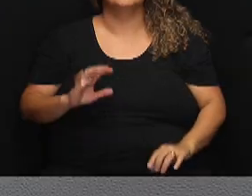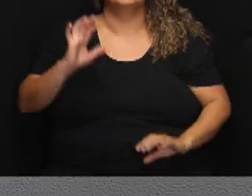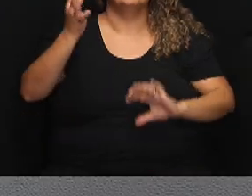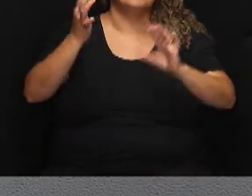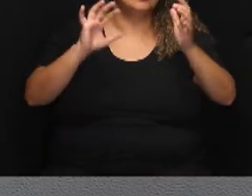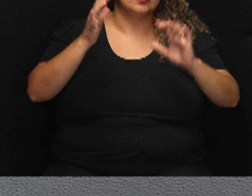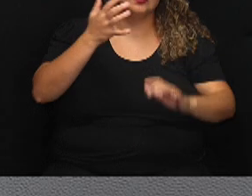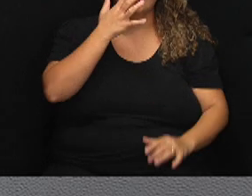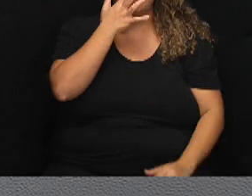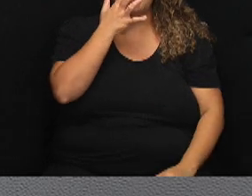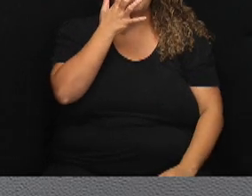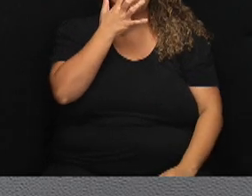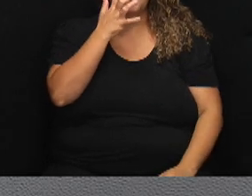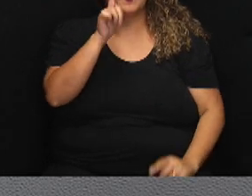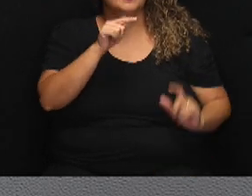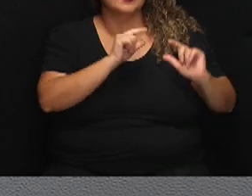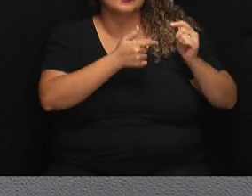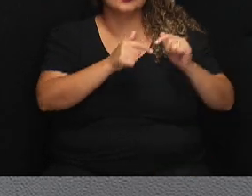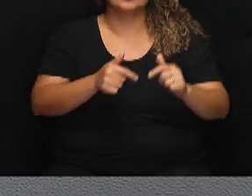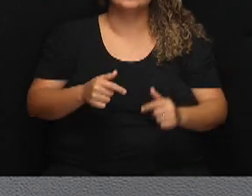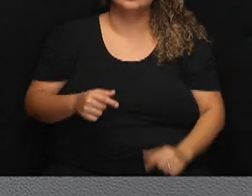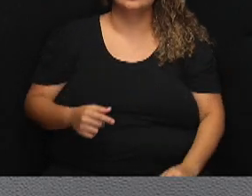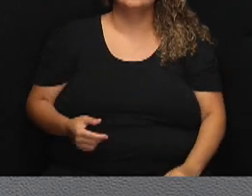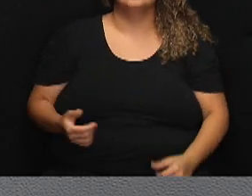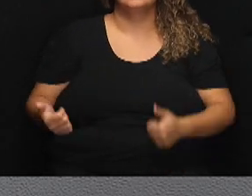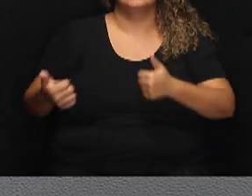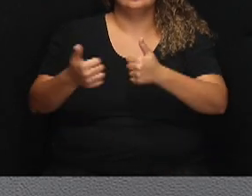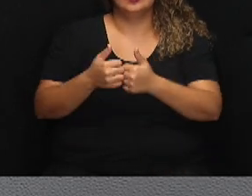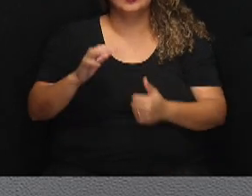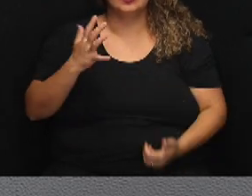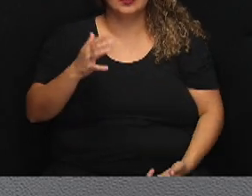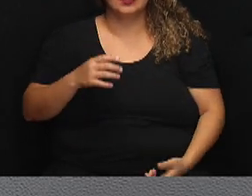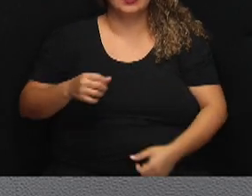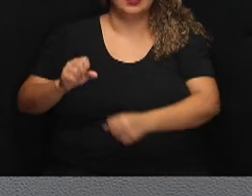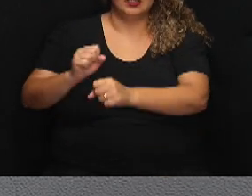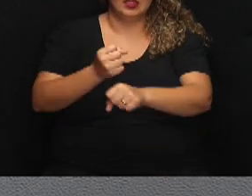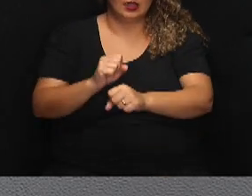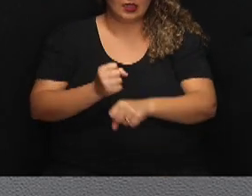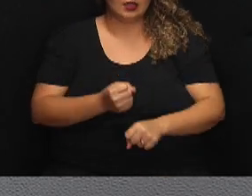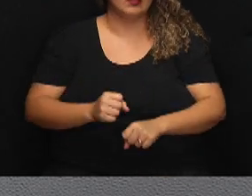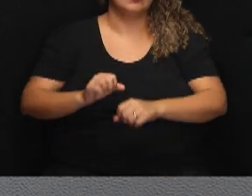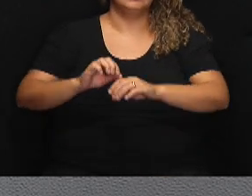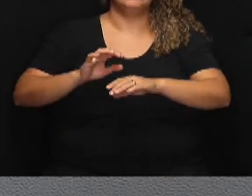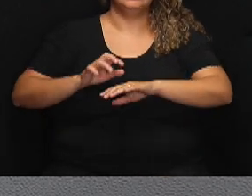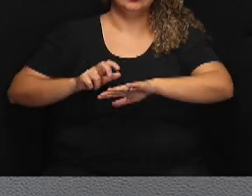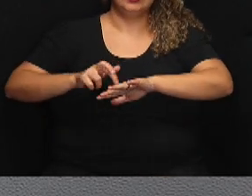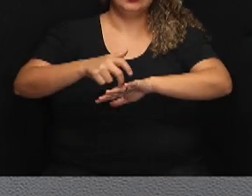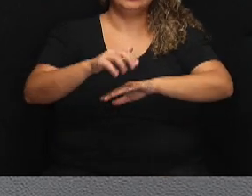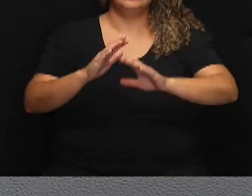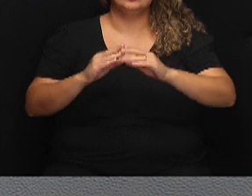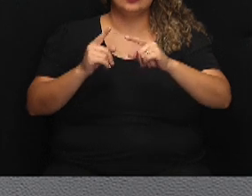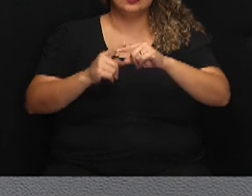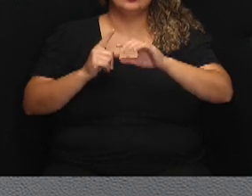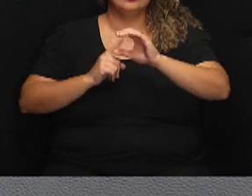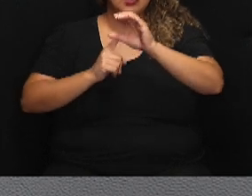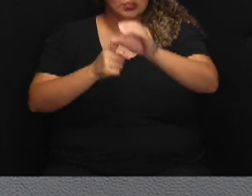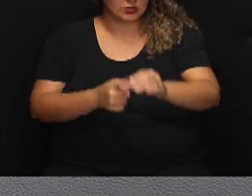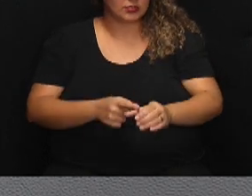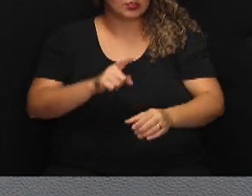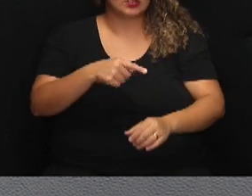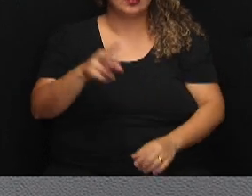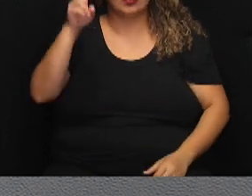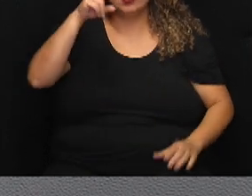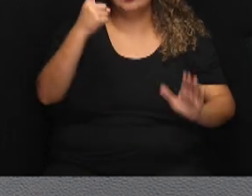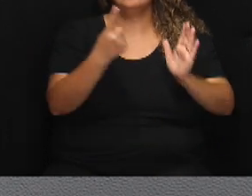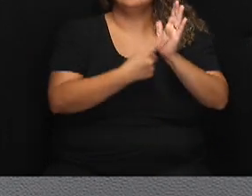Campinas que são tradicionais, um que está bem próximo, inclusive, é a Lavagem da Escadaria, que é patrimônio aqui do nosso município,